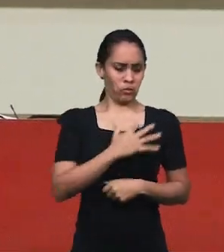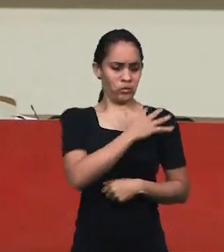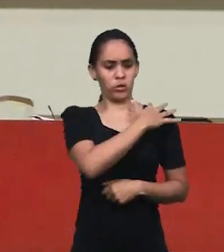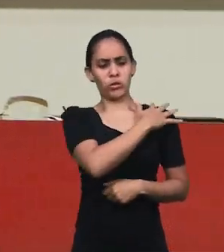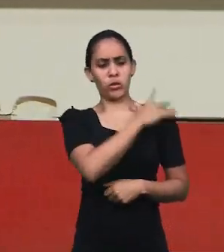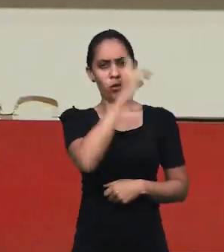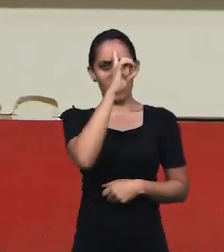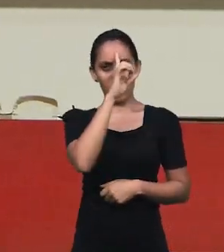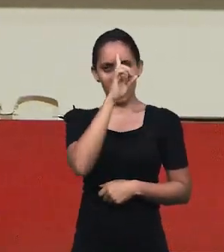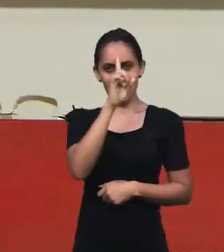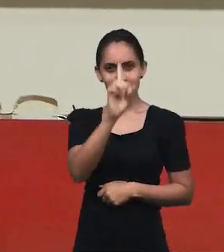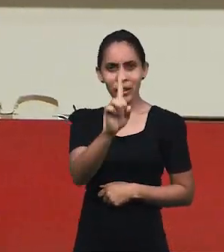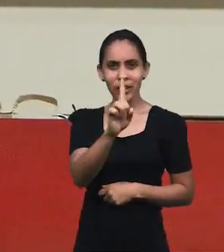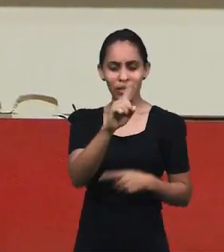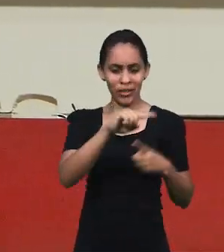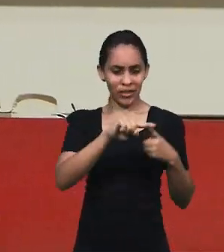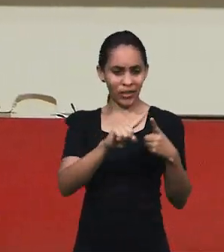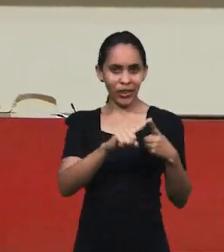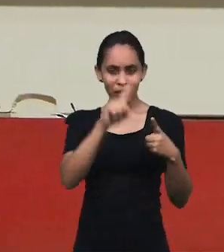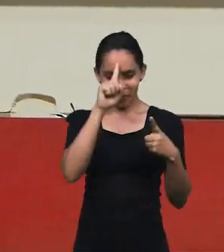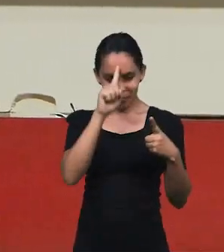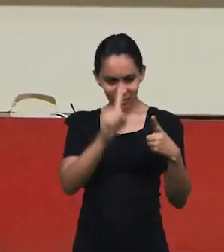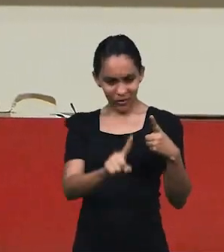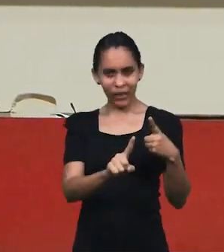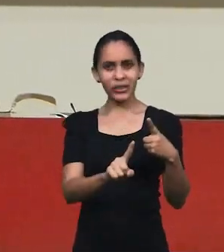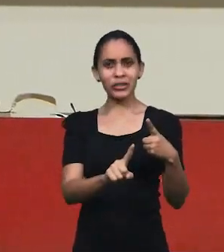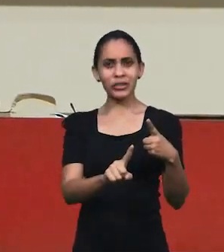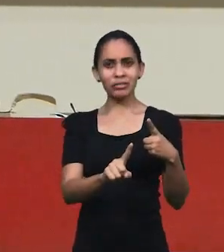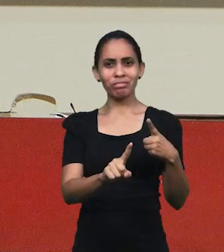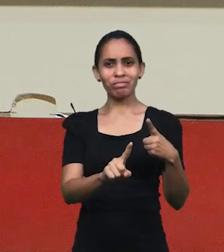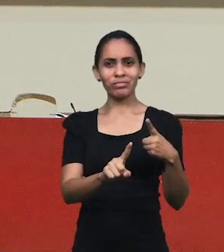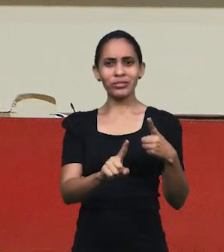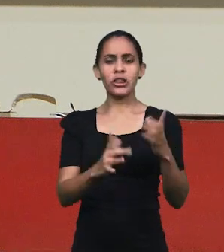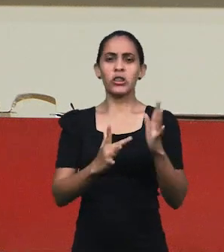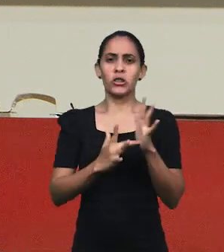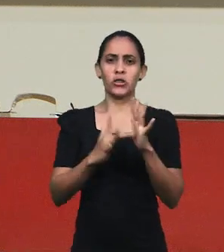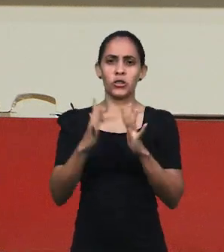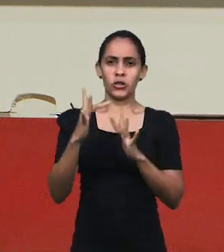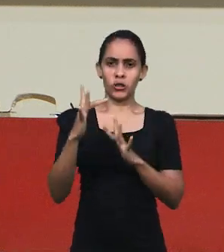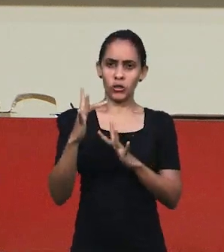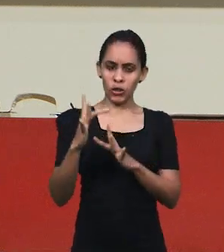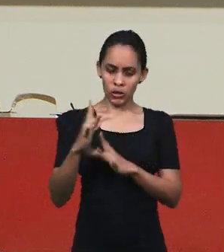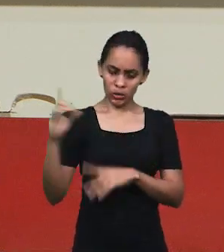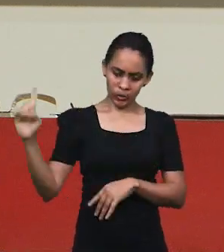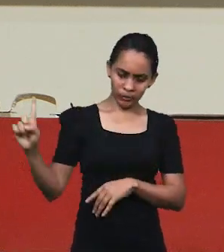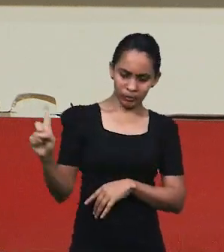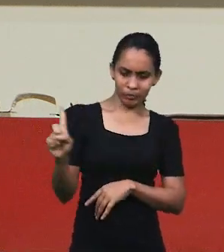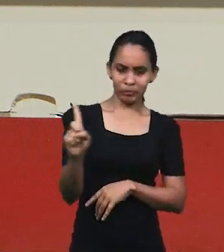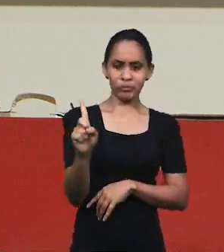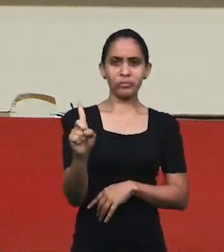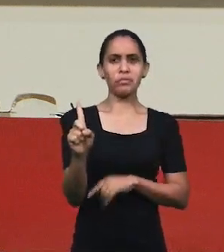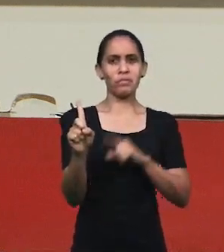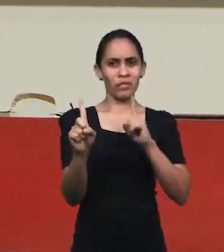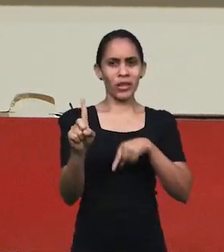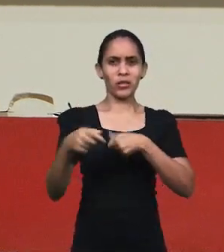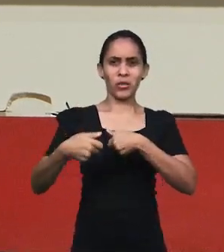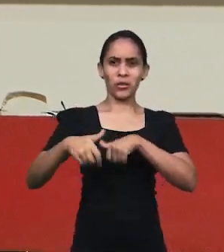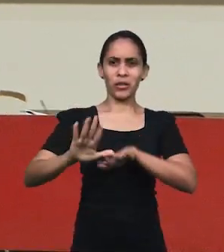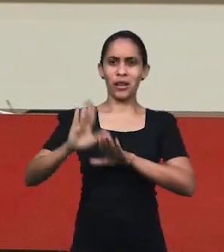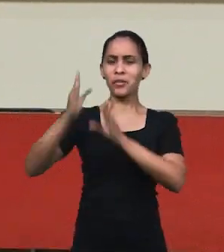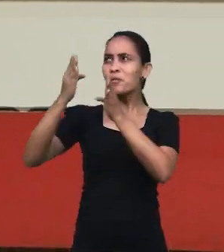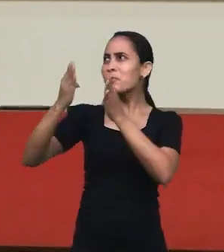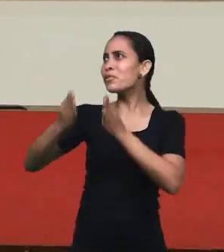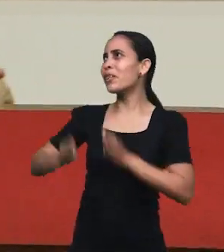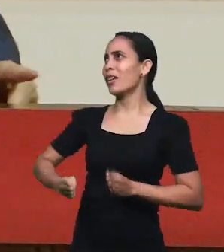Quando o centurião dá aquelas ordens, que ele diz soldado, de dar ordens, Jesus se identificou, porque Jesus é